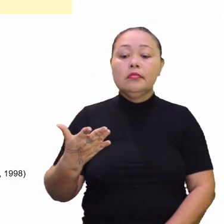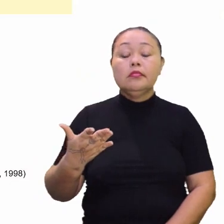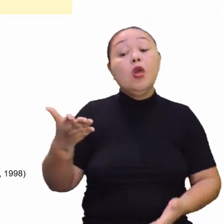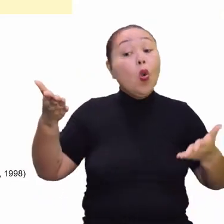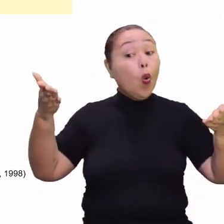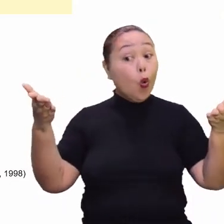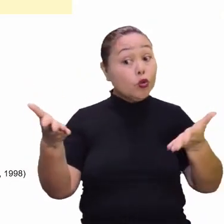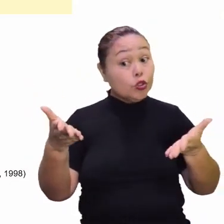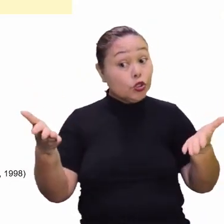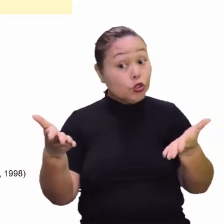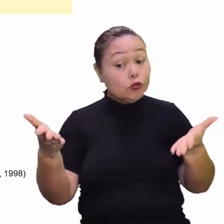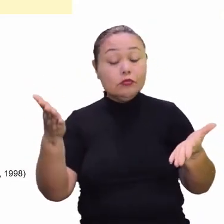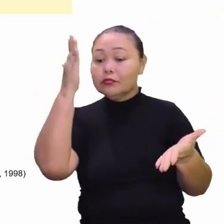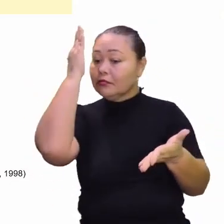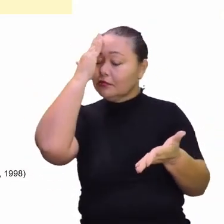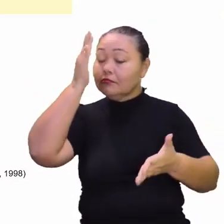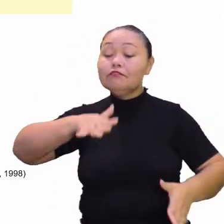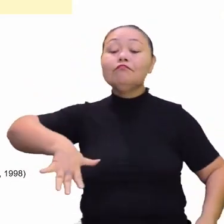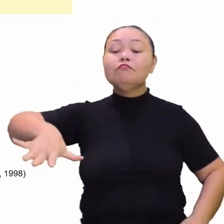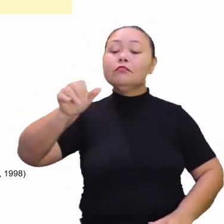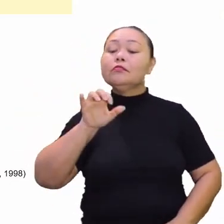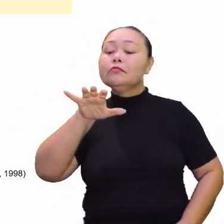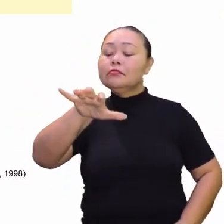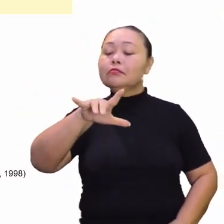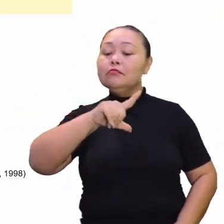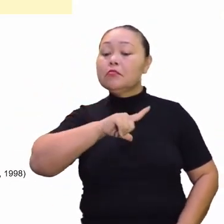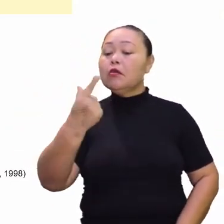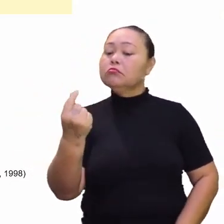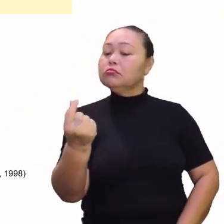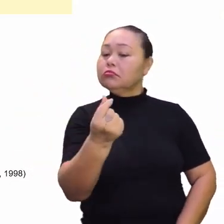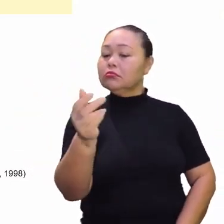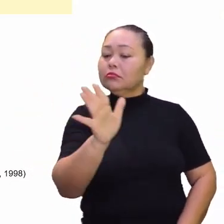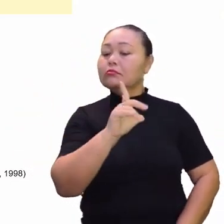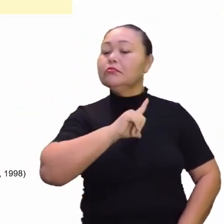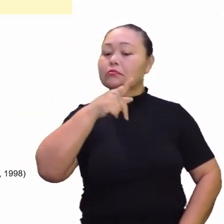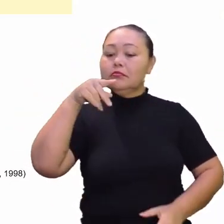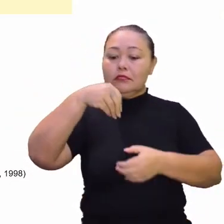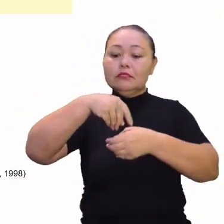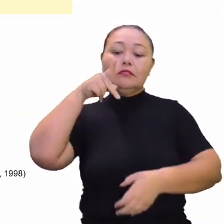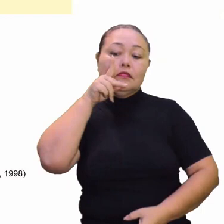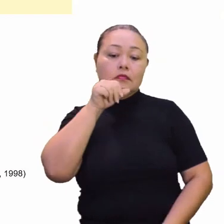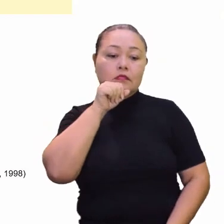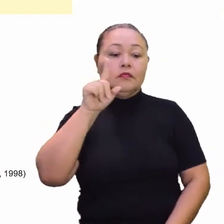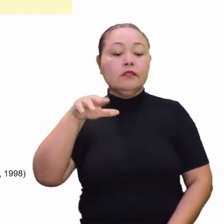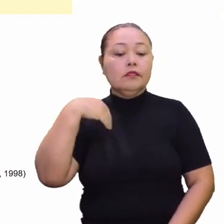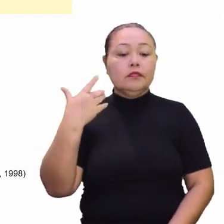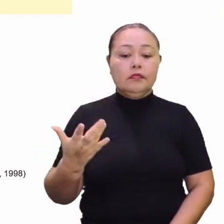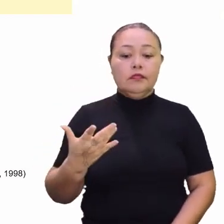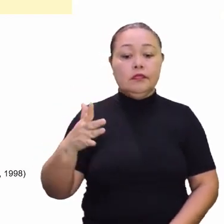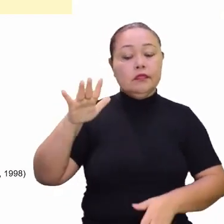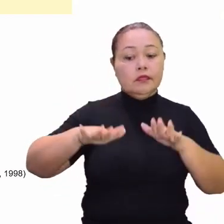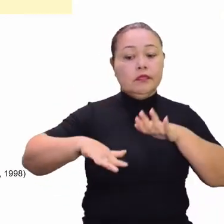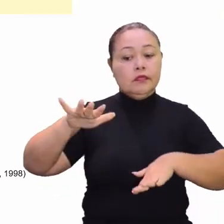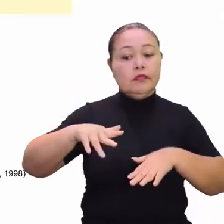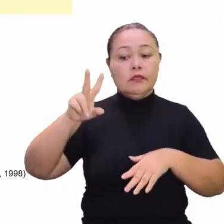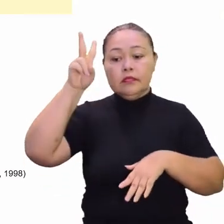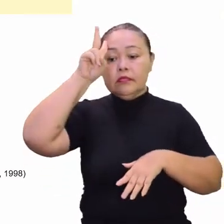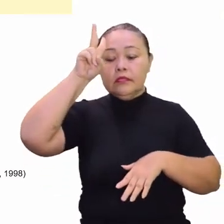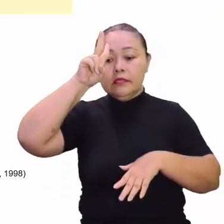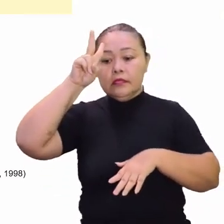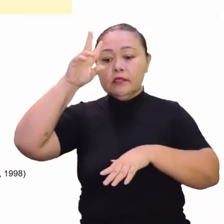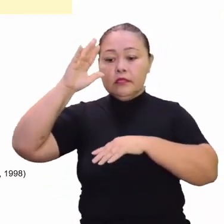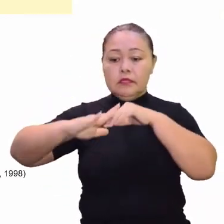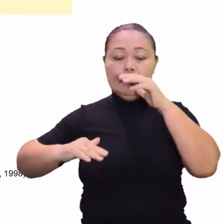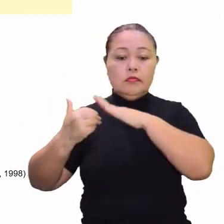E hoje a gente sabe que é uma região central e altamente valorizada aqui em Porto Velho. Muito bem. Então, alguns historiadores falam